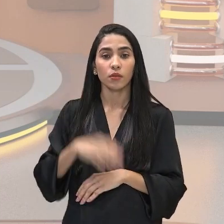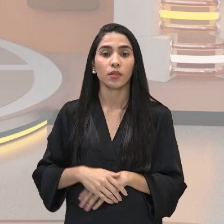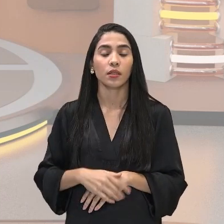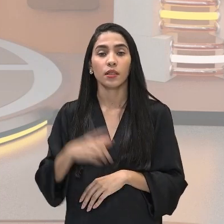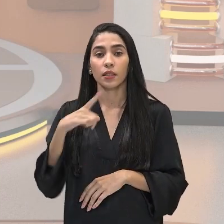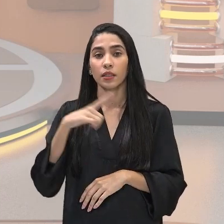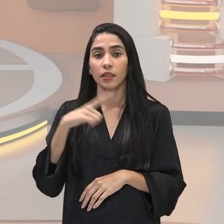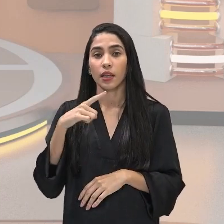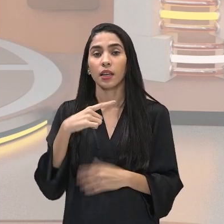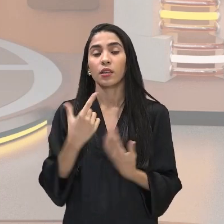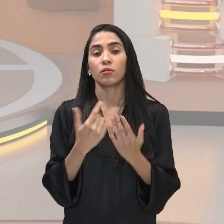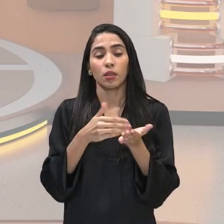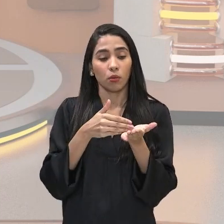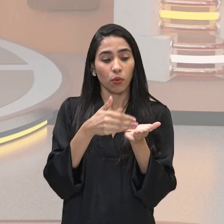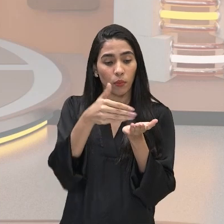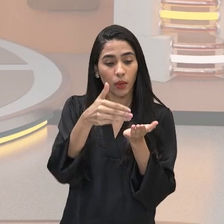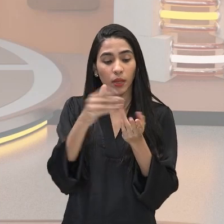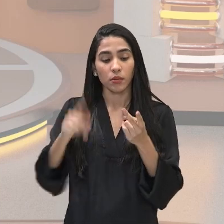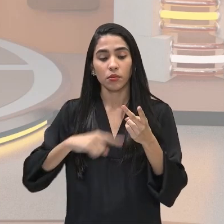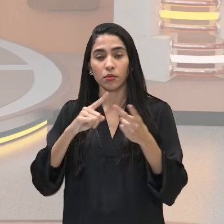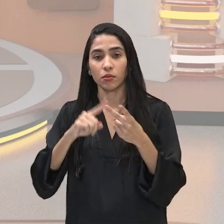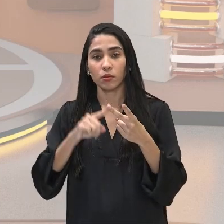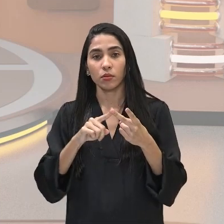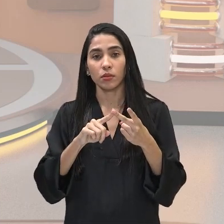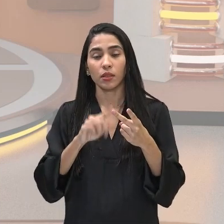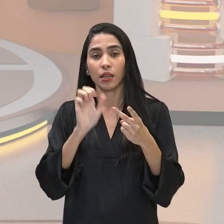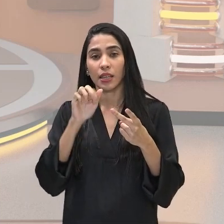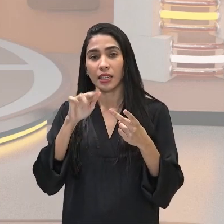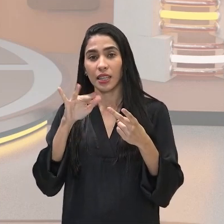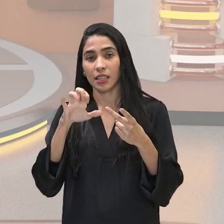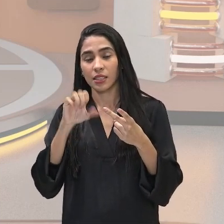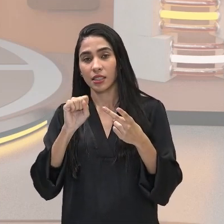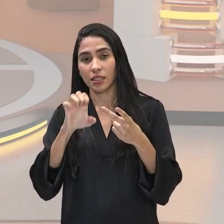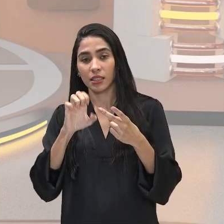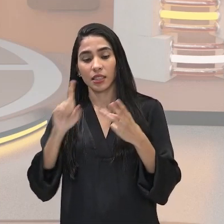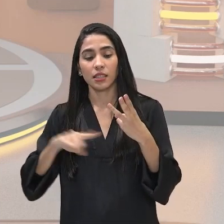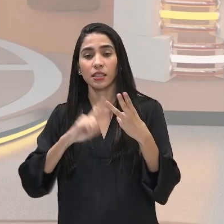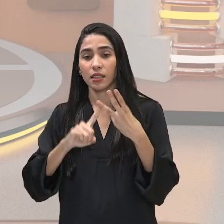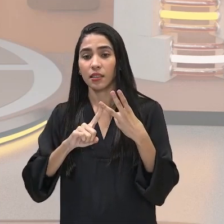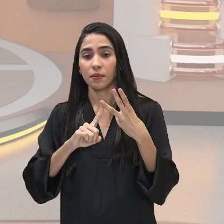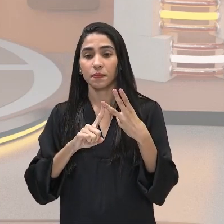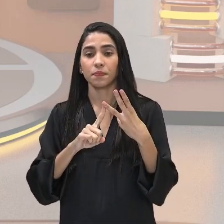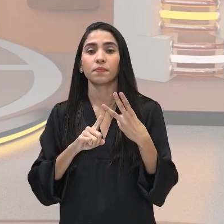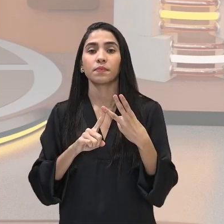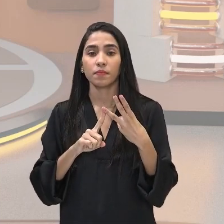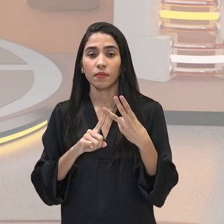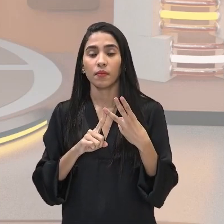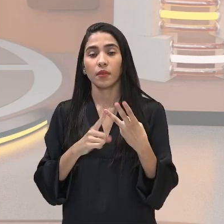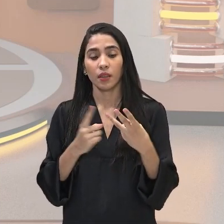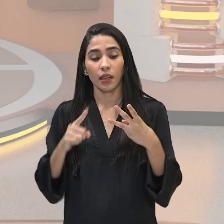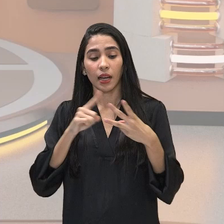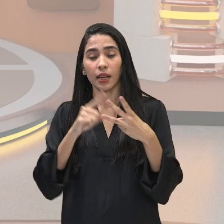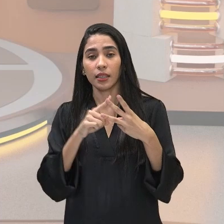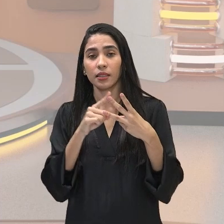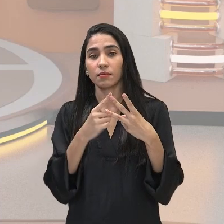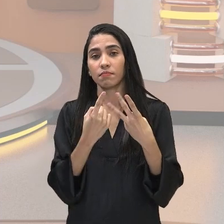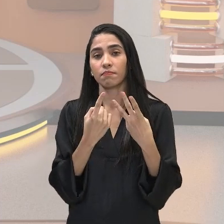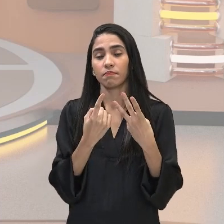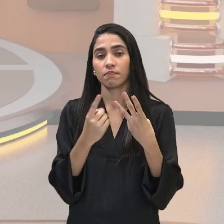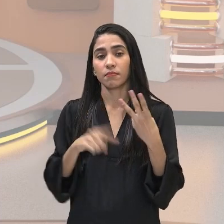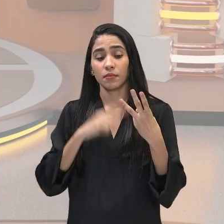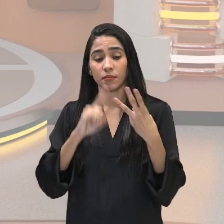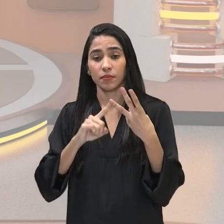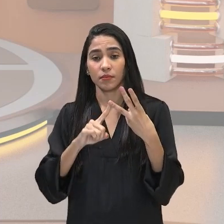uma tese, tem uma antítese ou antitese que enfrenta essa tese e chega-se a